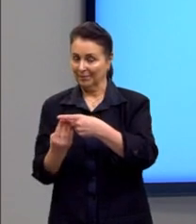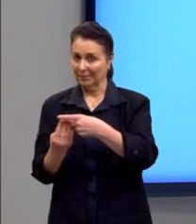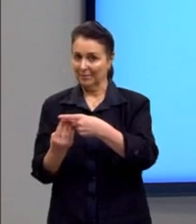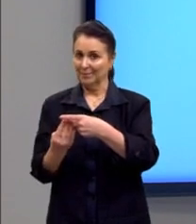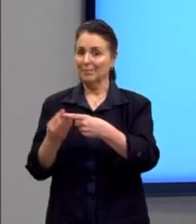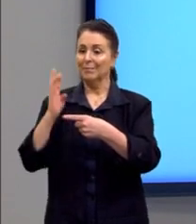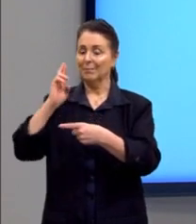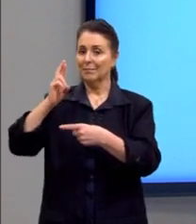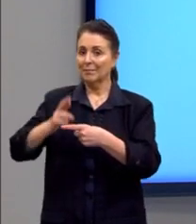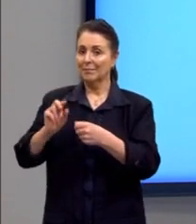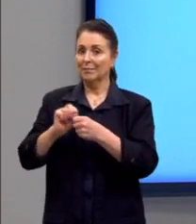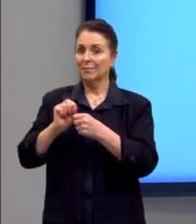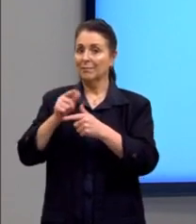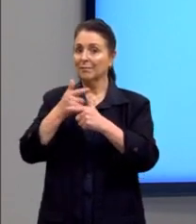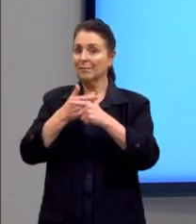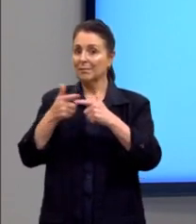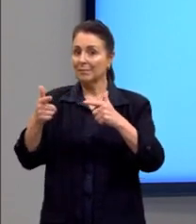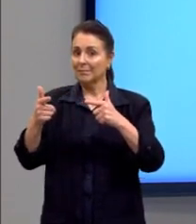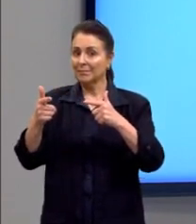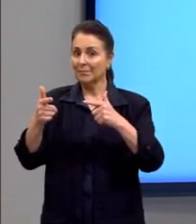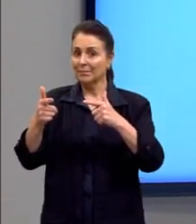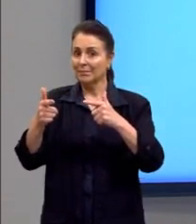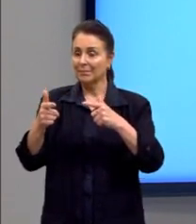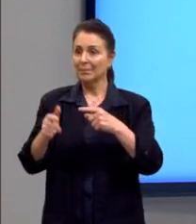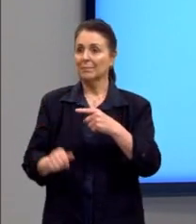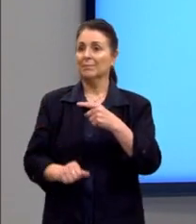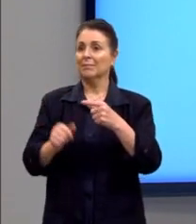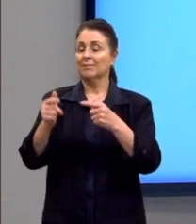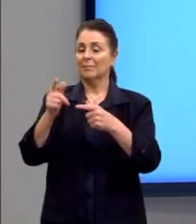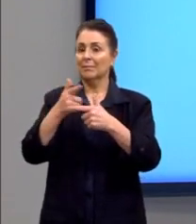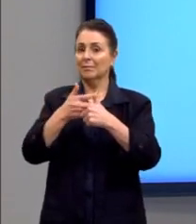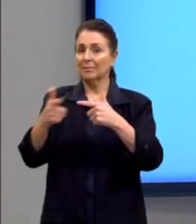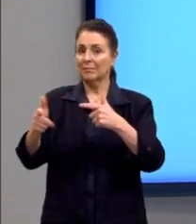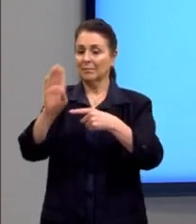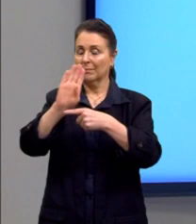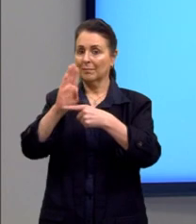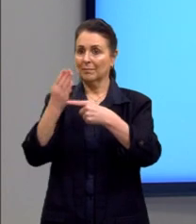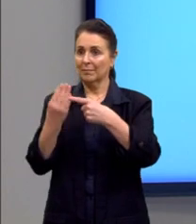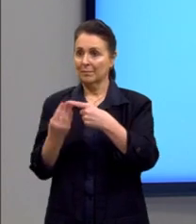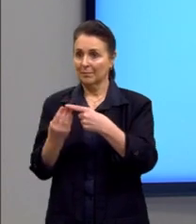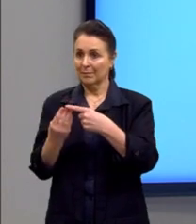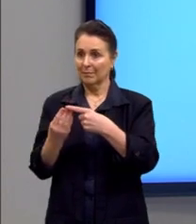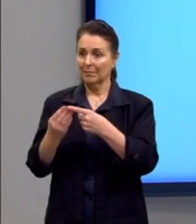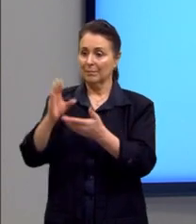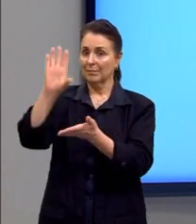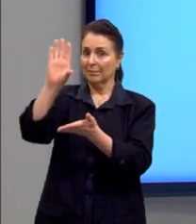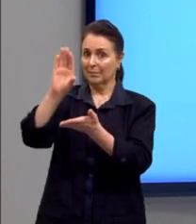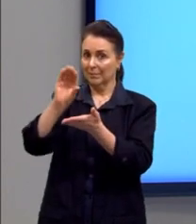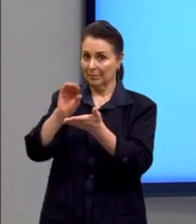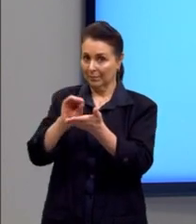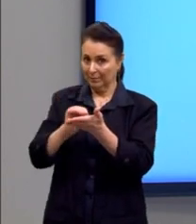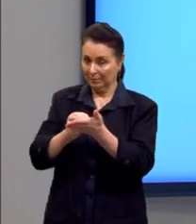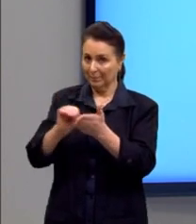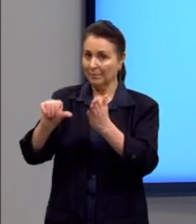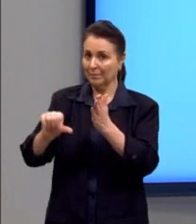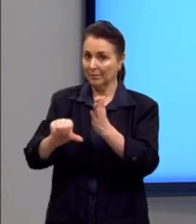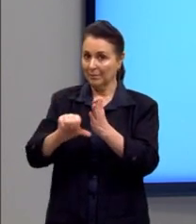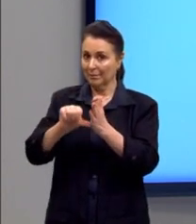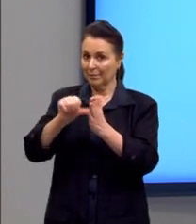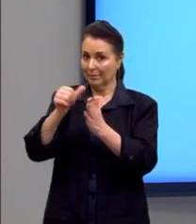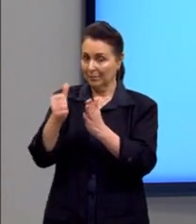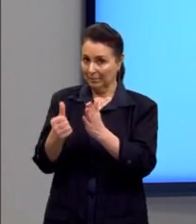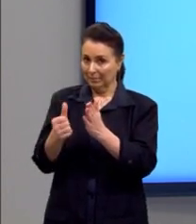a gente pode interpretar como divisão né divisão de frações nós copiamos a primeira fração